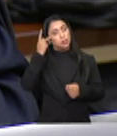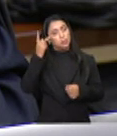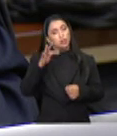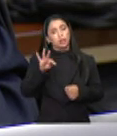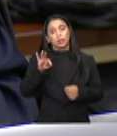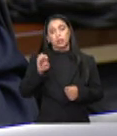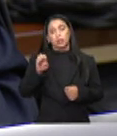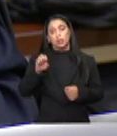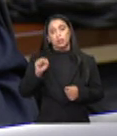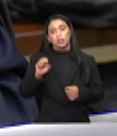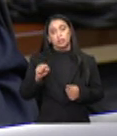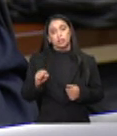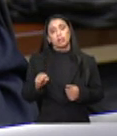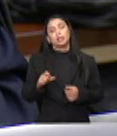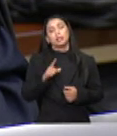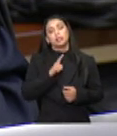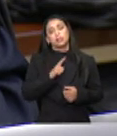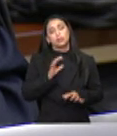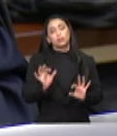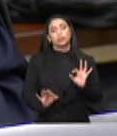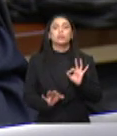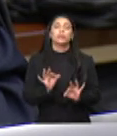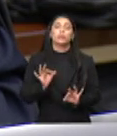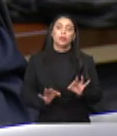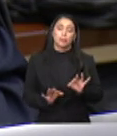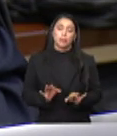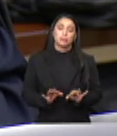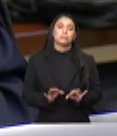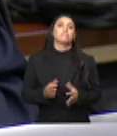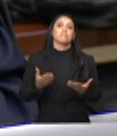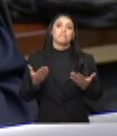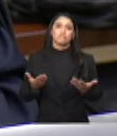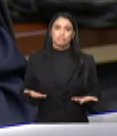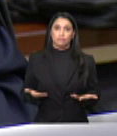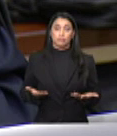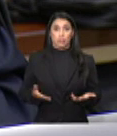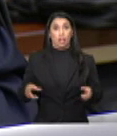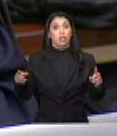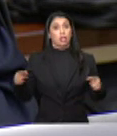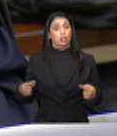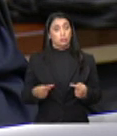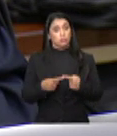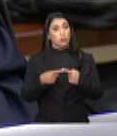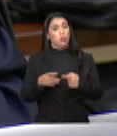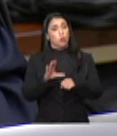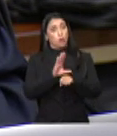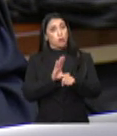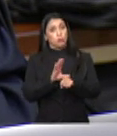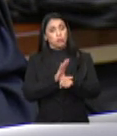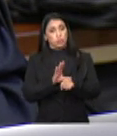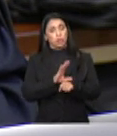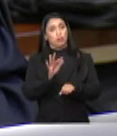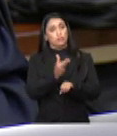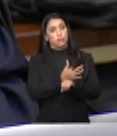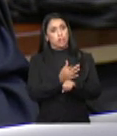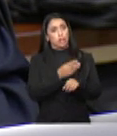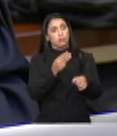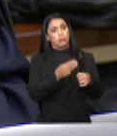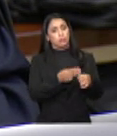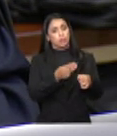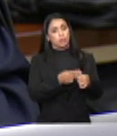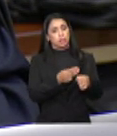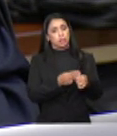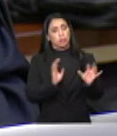tese subjacente ao julgamento a seguinte: é constitucional a instituição de feriado municipal